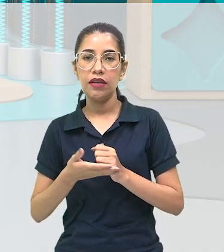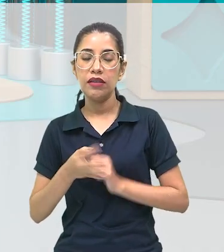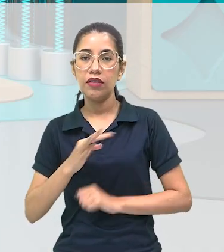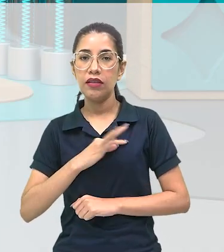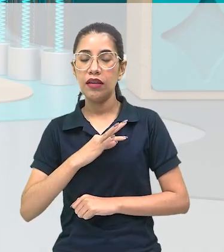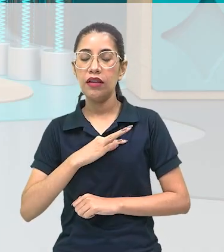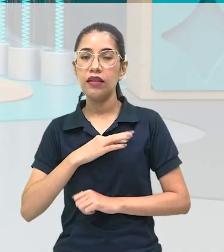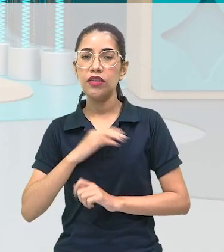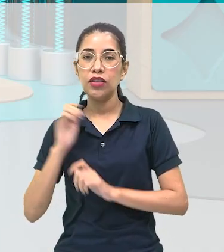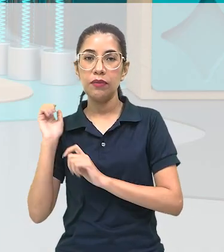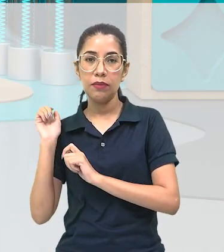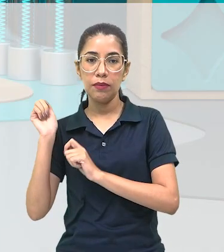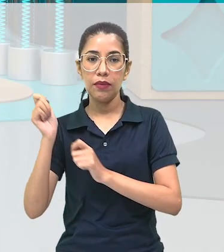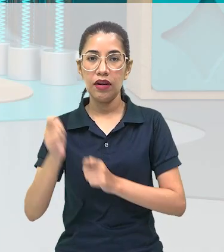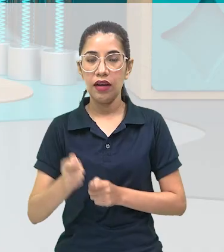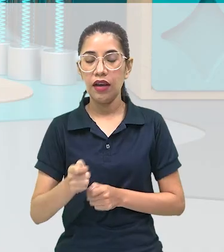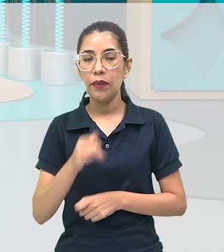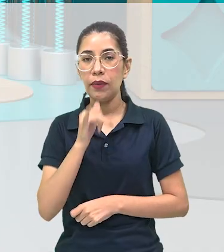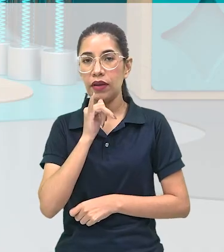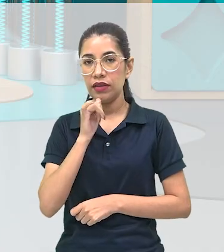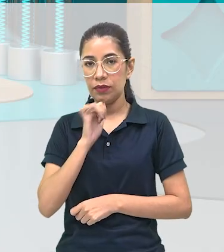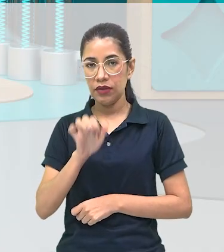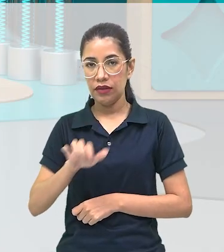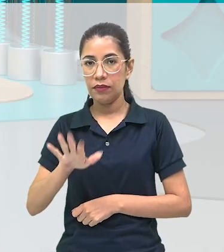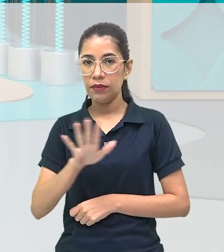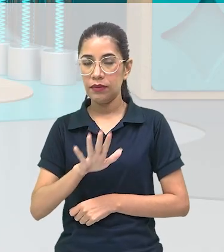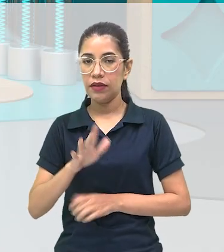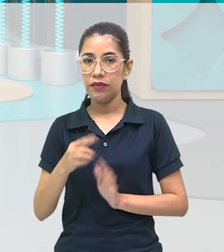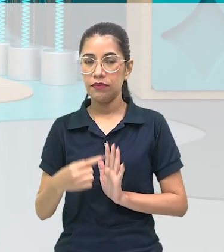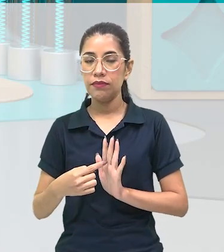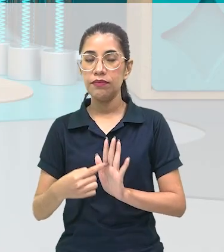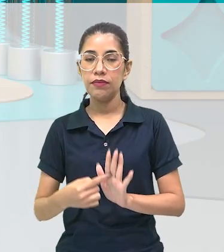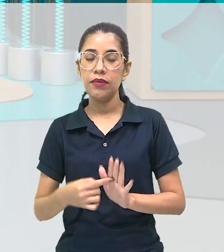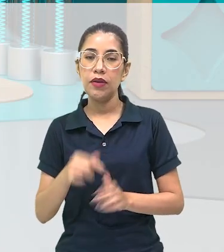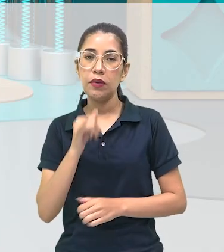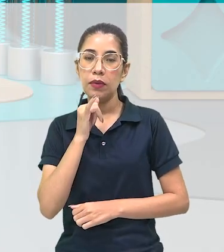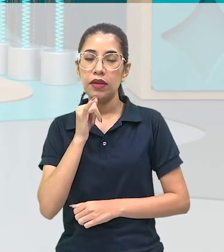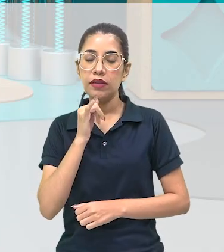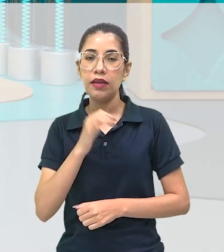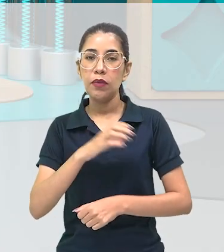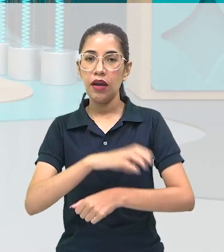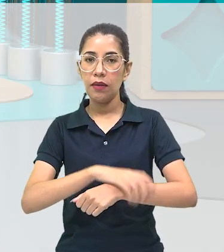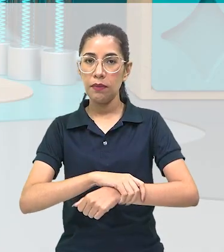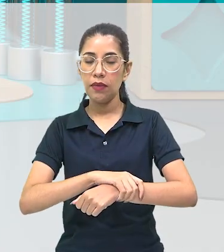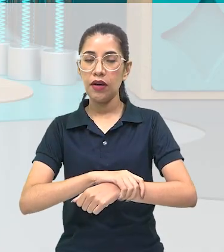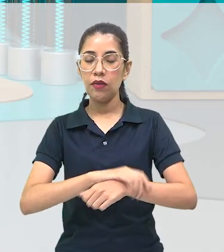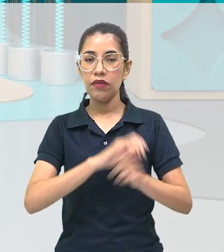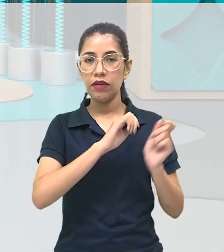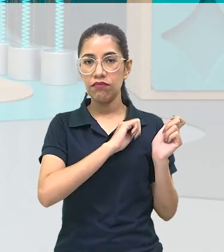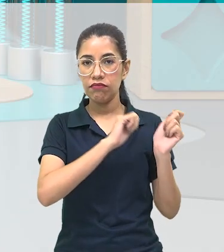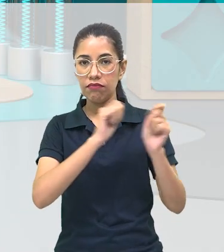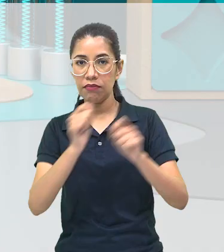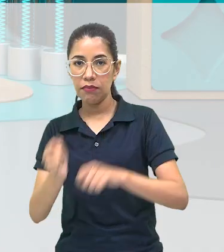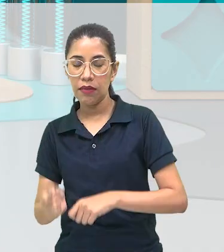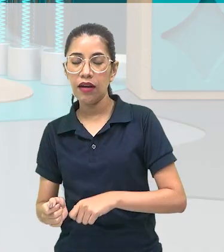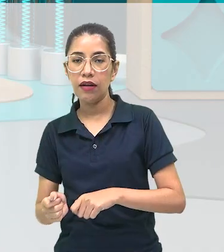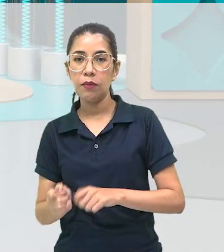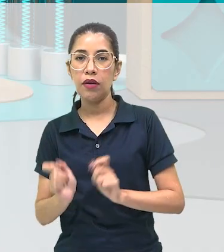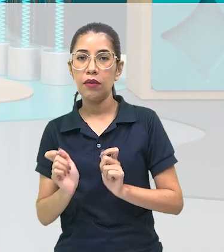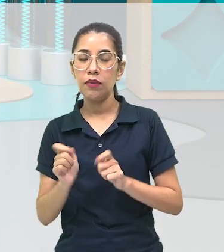de projeção, como nós estamos vendo aqui nessa imagem, né? Por exemplo, pegar a mão do oponente, girar de forma que